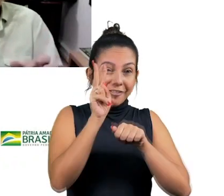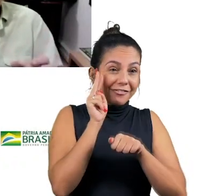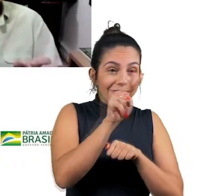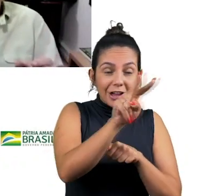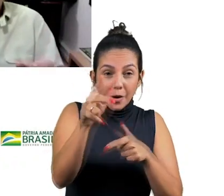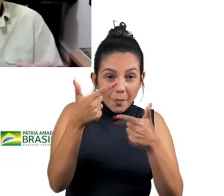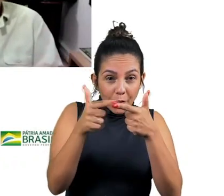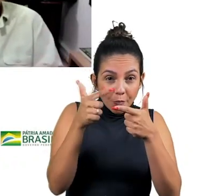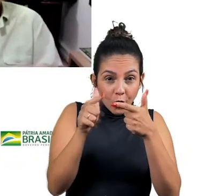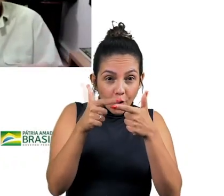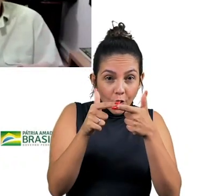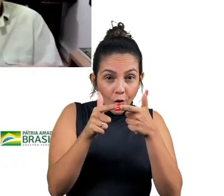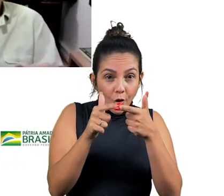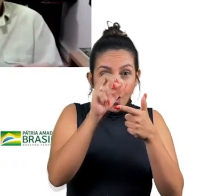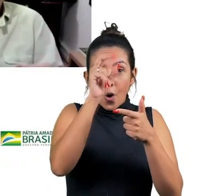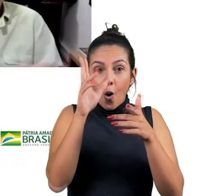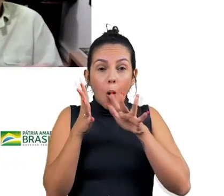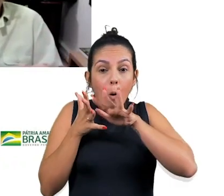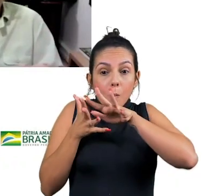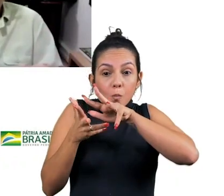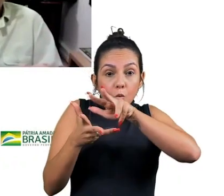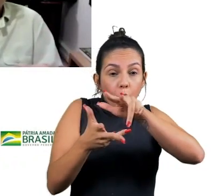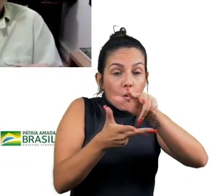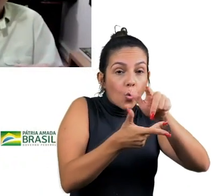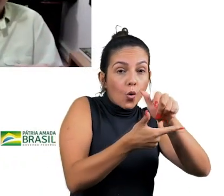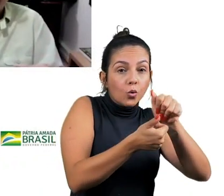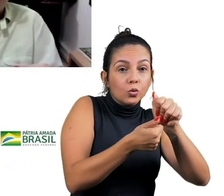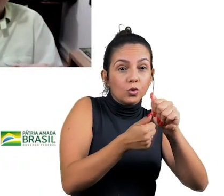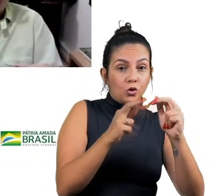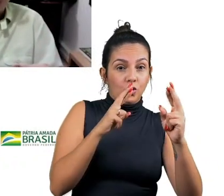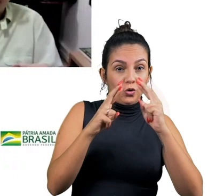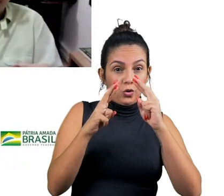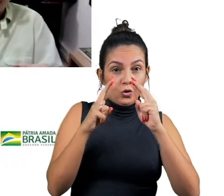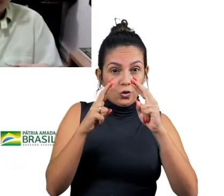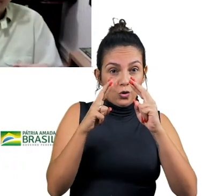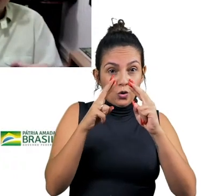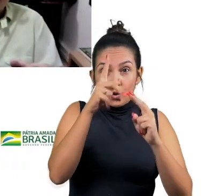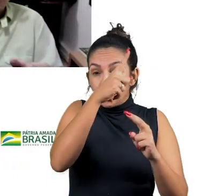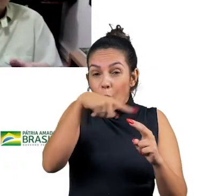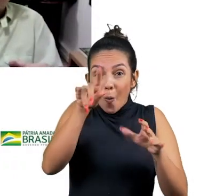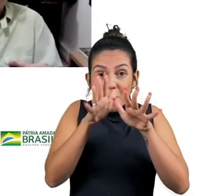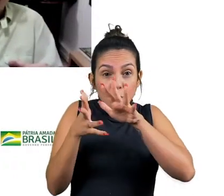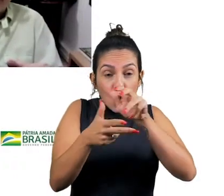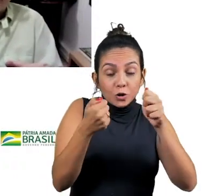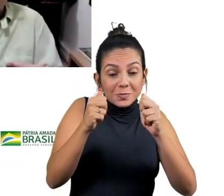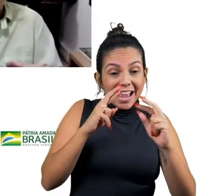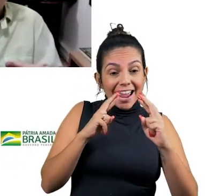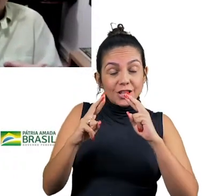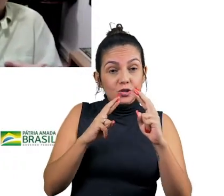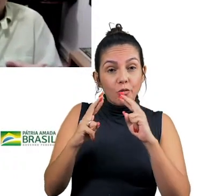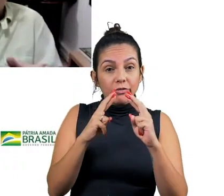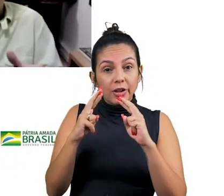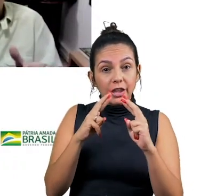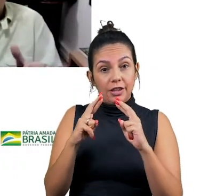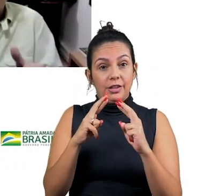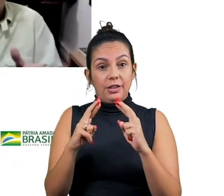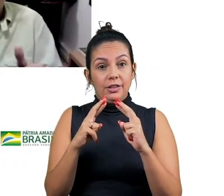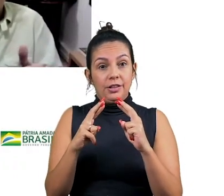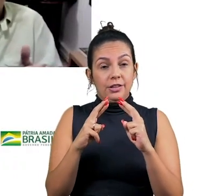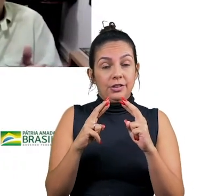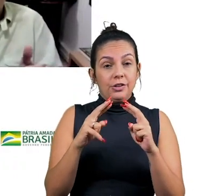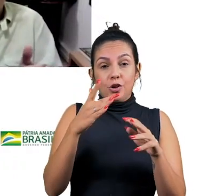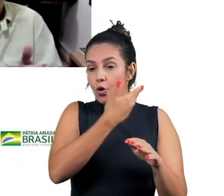que os problemas ou são globais e só podem ser resolvidos através de cooperação global, portanto, de alguma forma multilateral